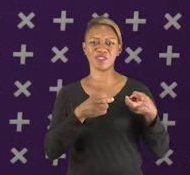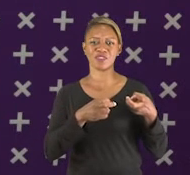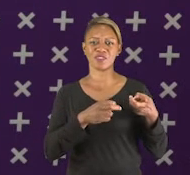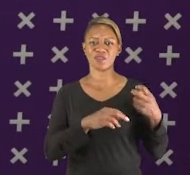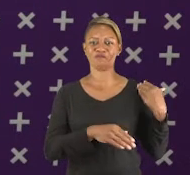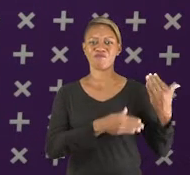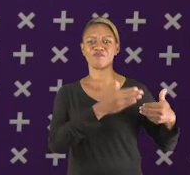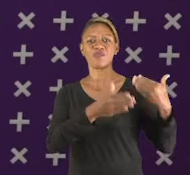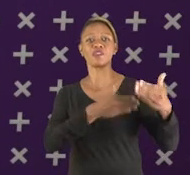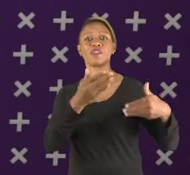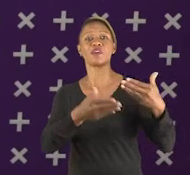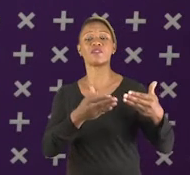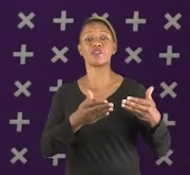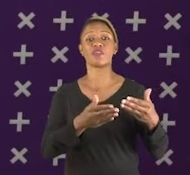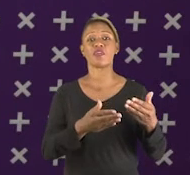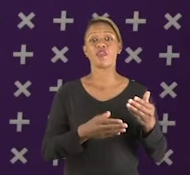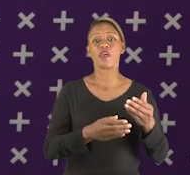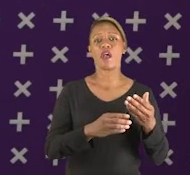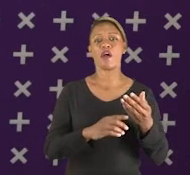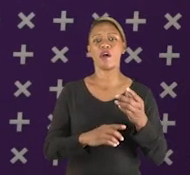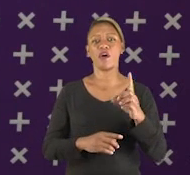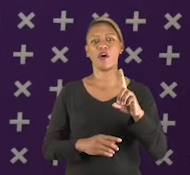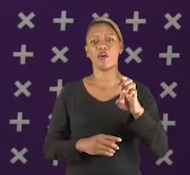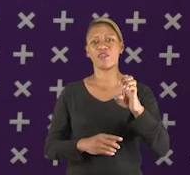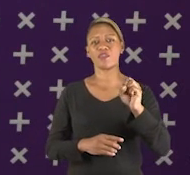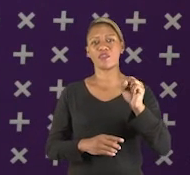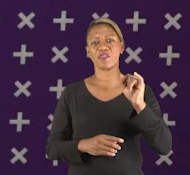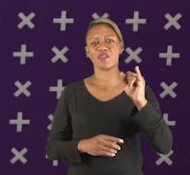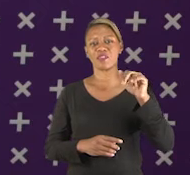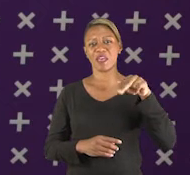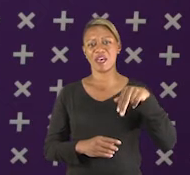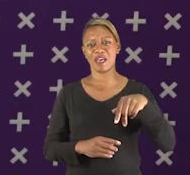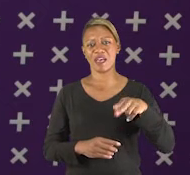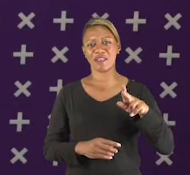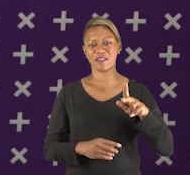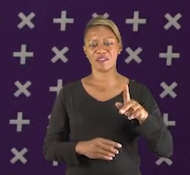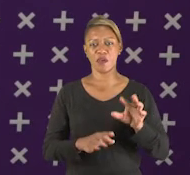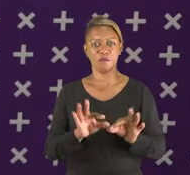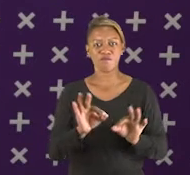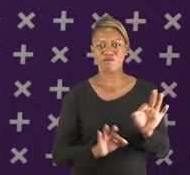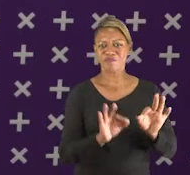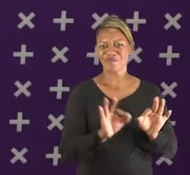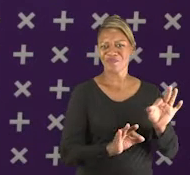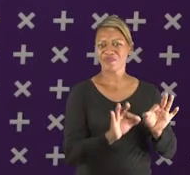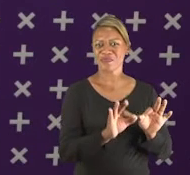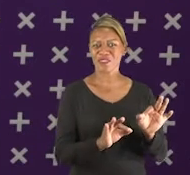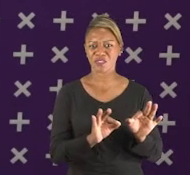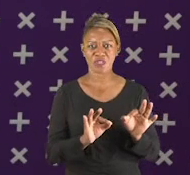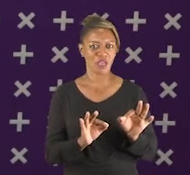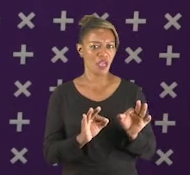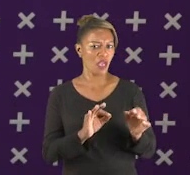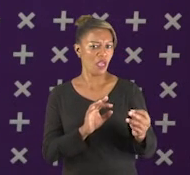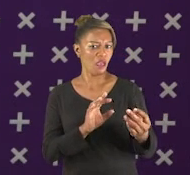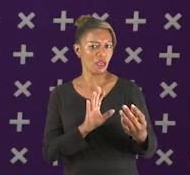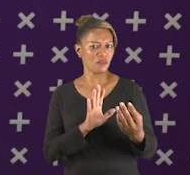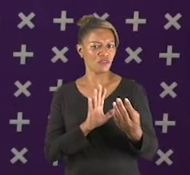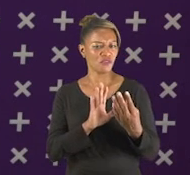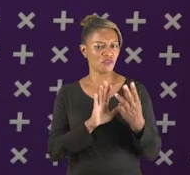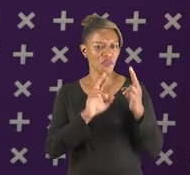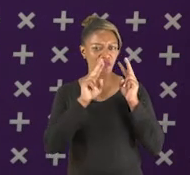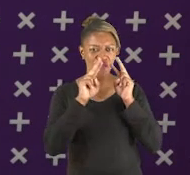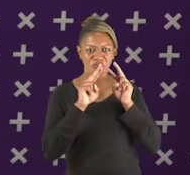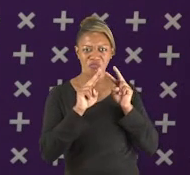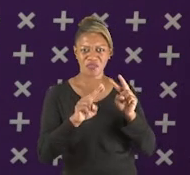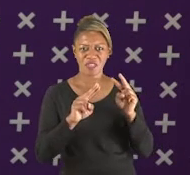do tempo é que o design tem que ter que associado aquela ideia de um produto pela aparência dele né um